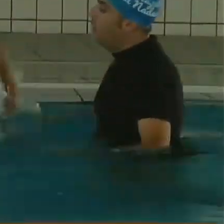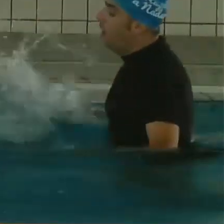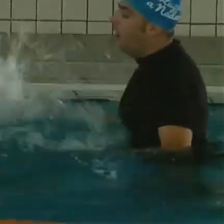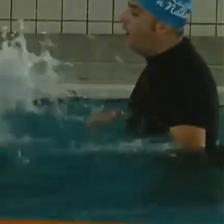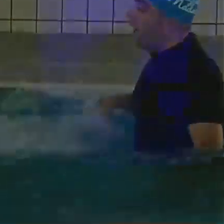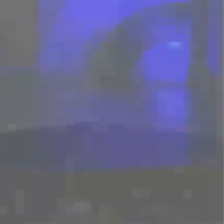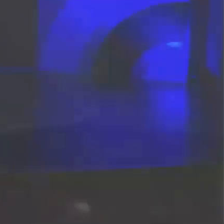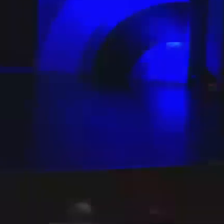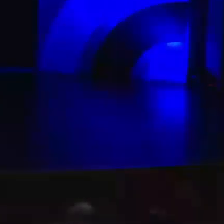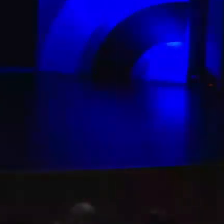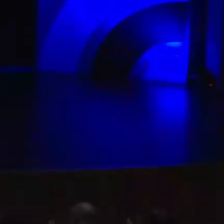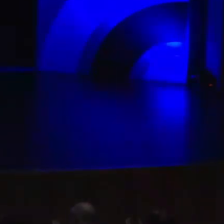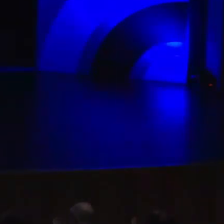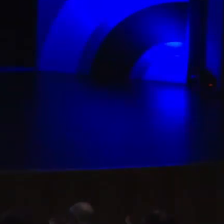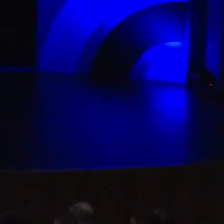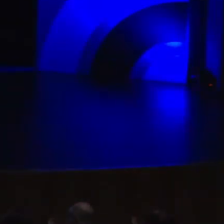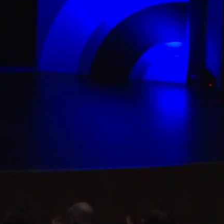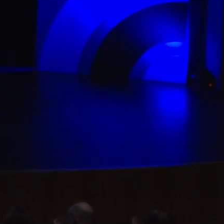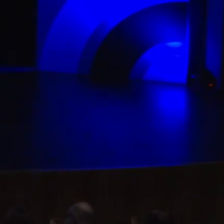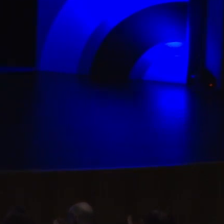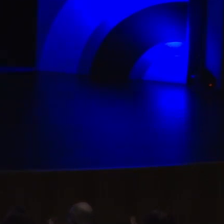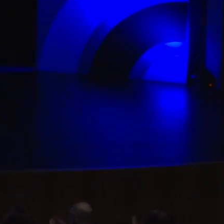Boa tarde e muito obrigado.